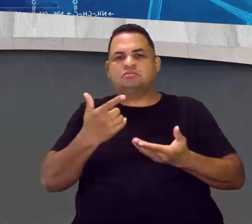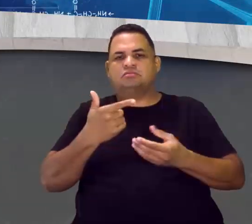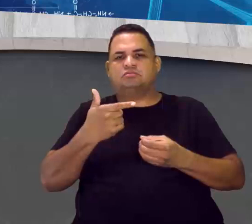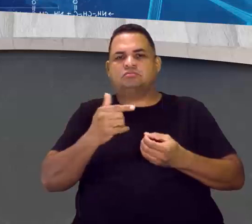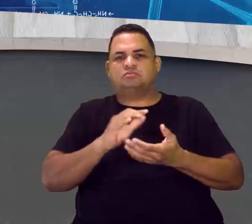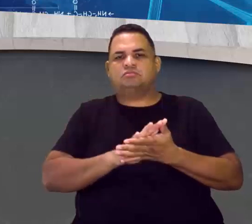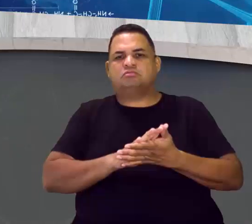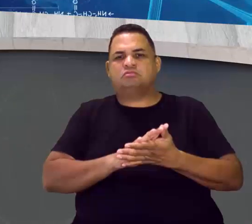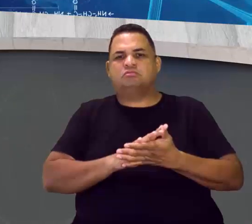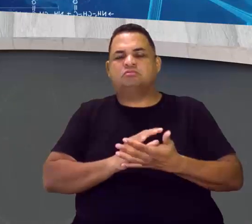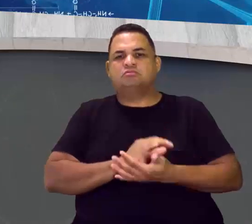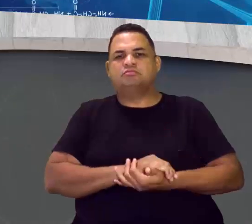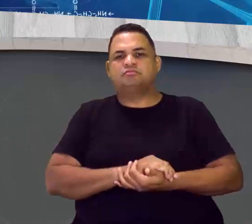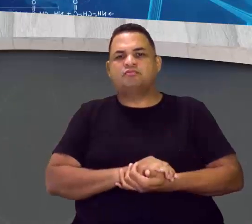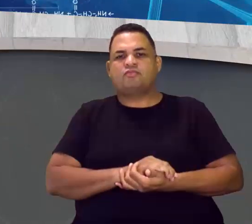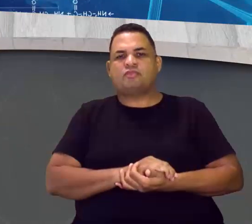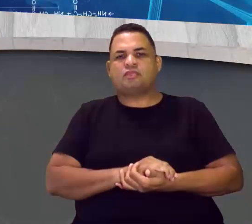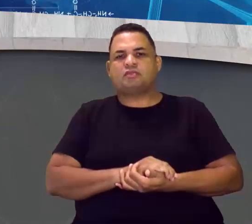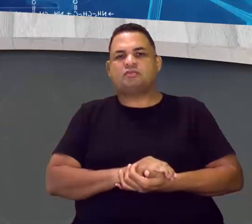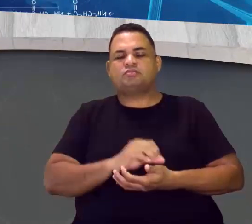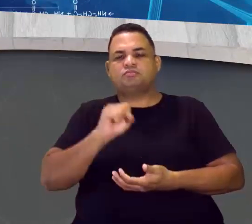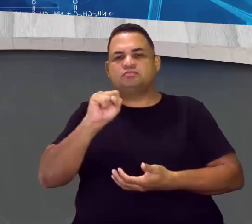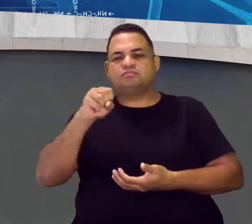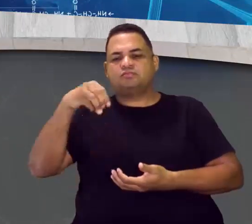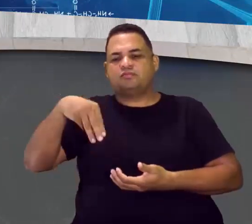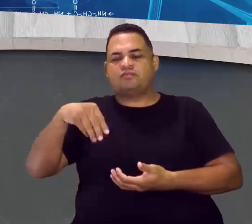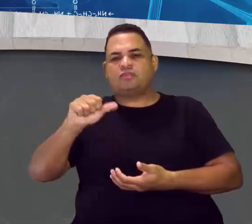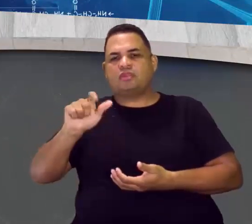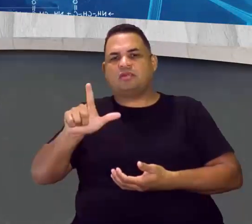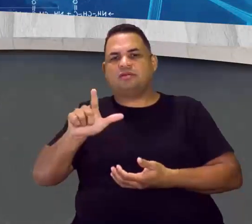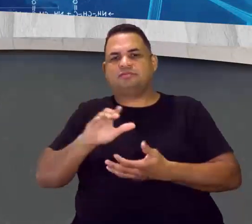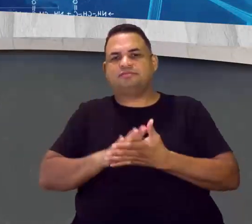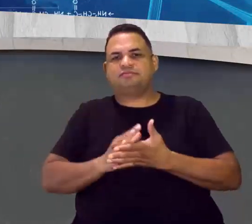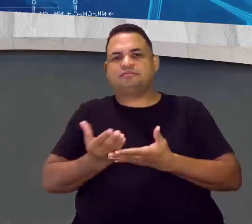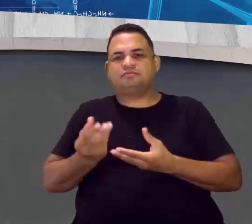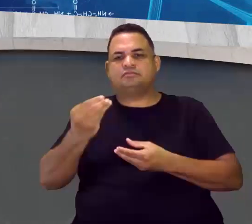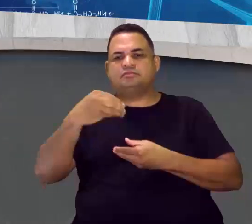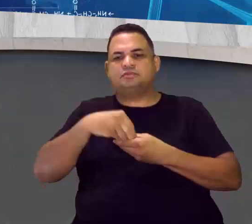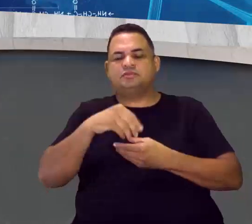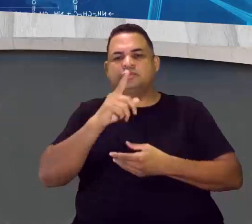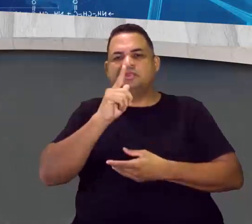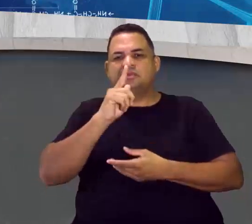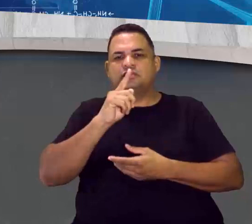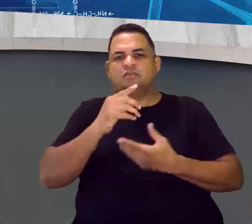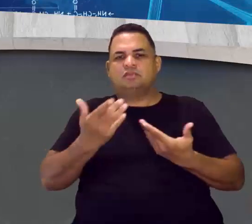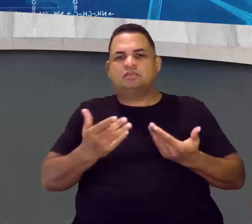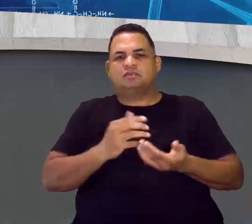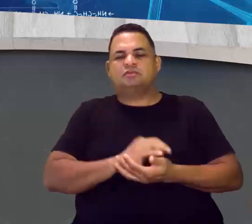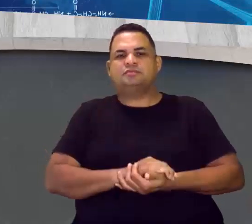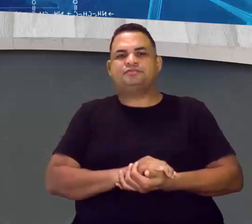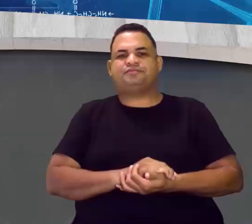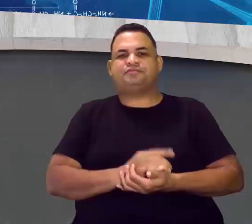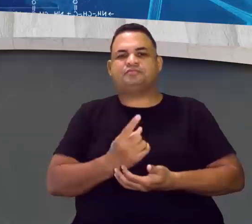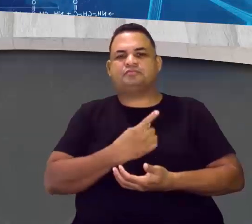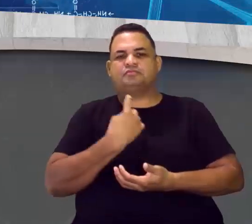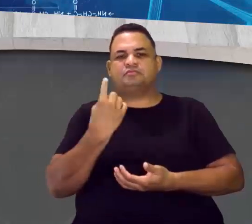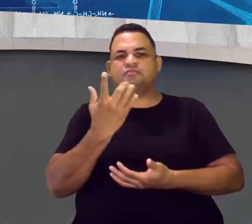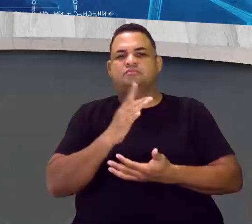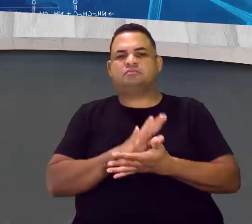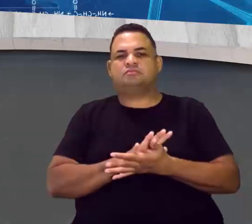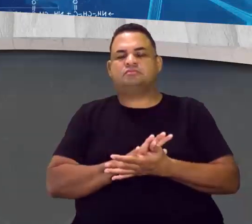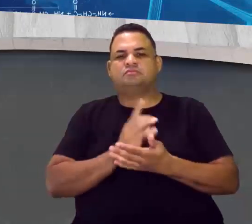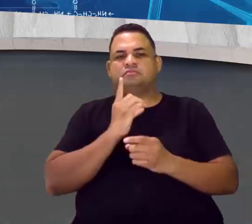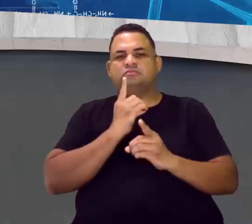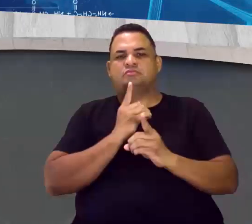água passou para 48. Os 8 ml do álcool veio para a água. E assim nós chegamos à